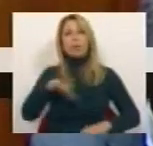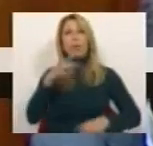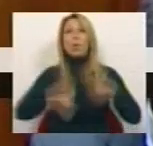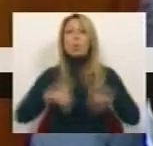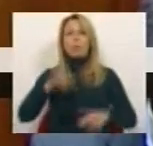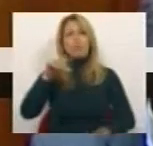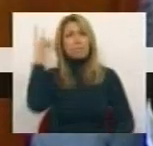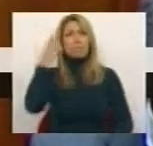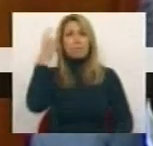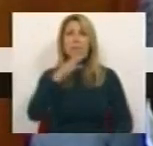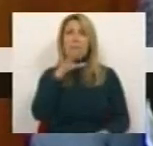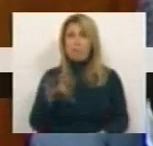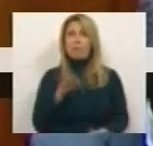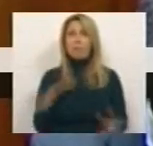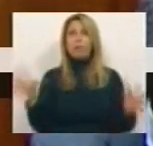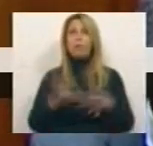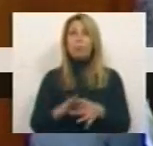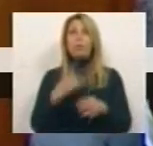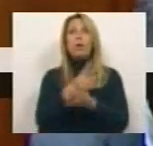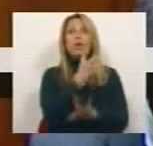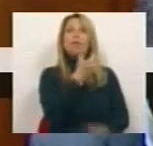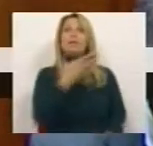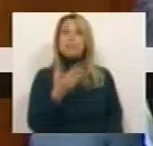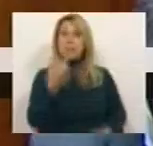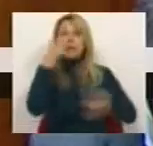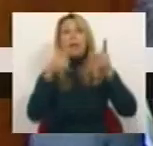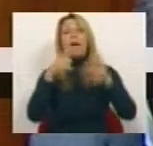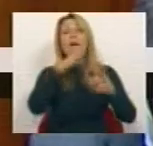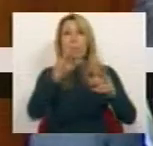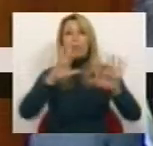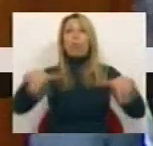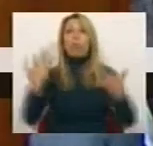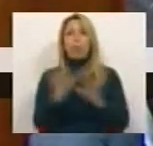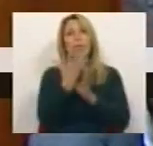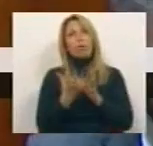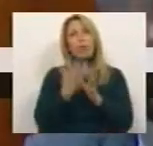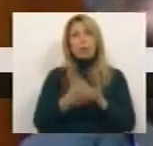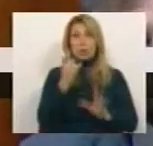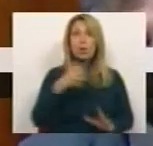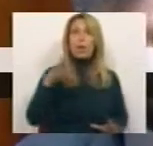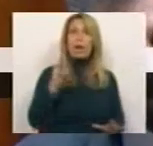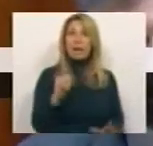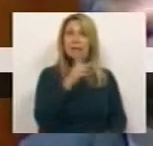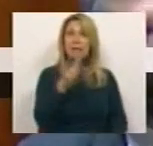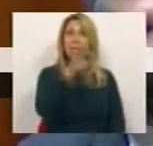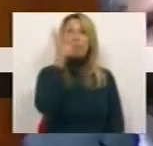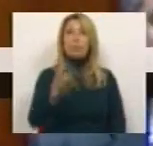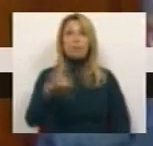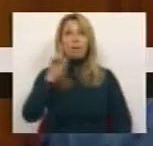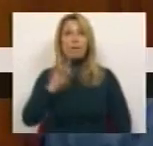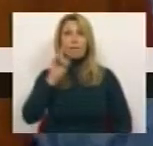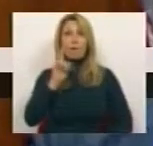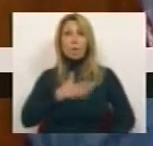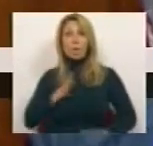de Estado de 2017, as famílias passam a poder reduzir 100% do valor de IVA nos passes, ou seja, 6% desse valor dos